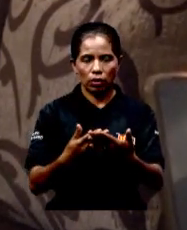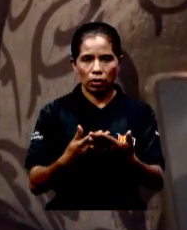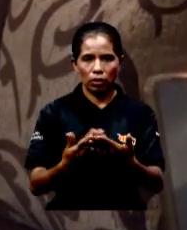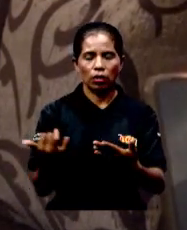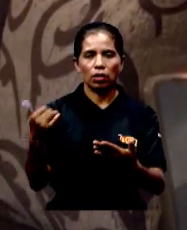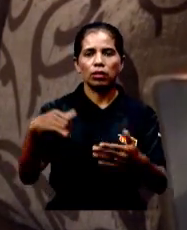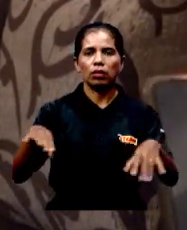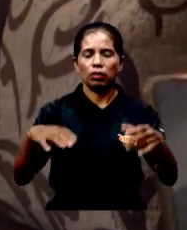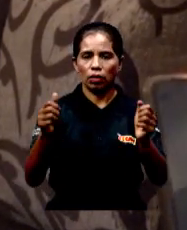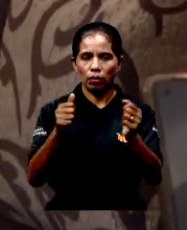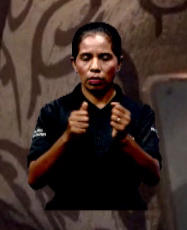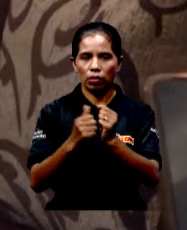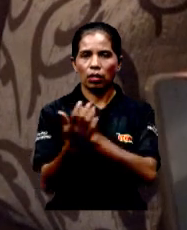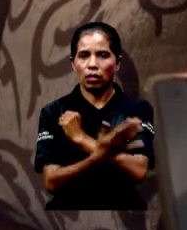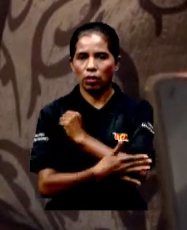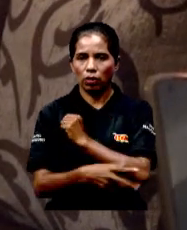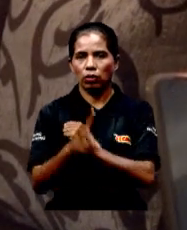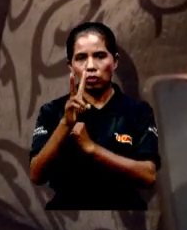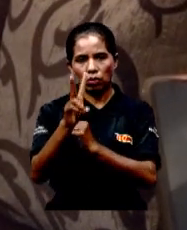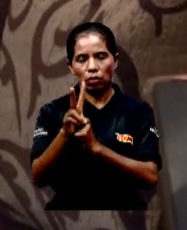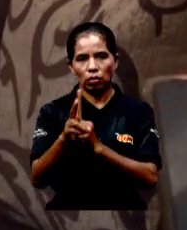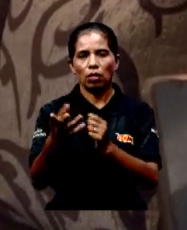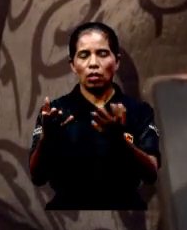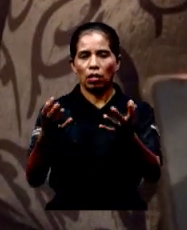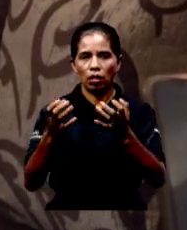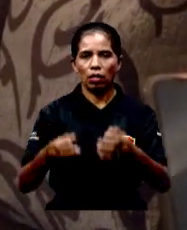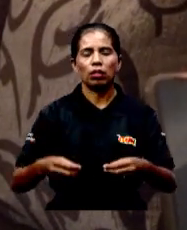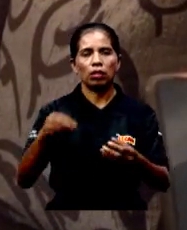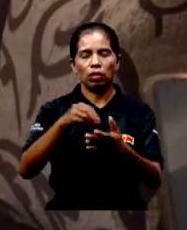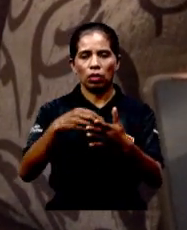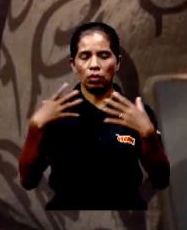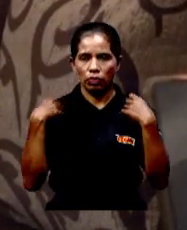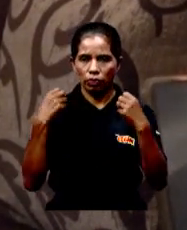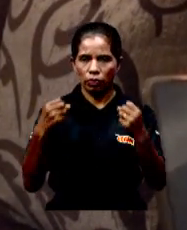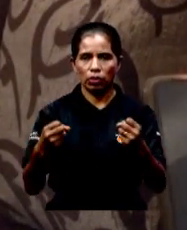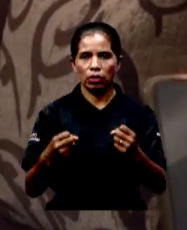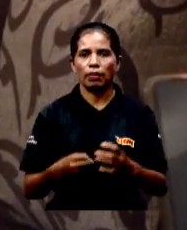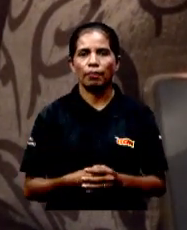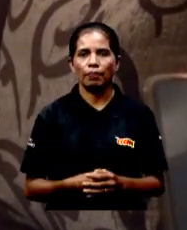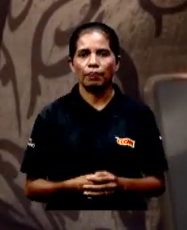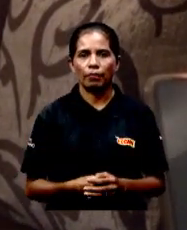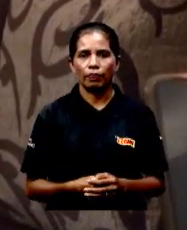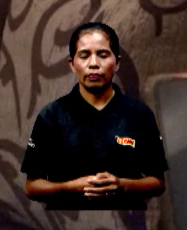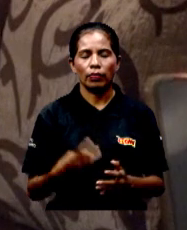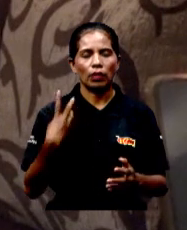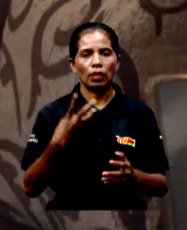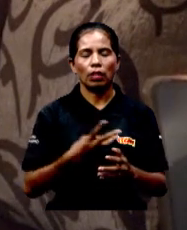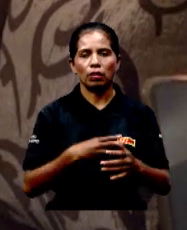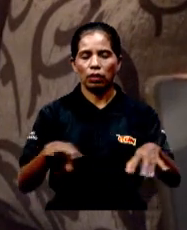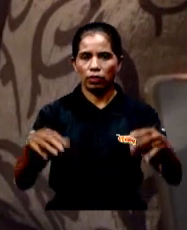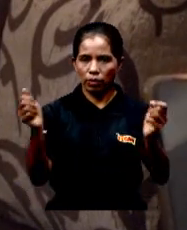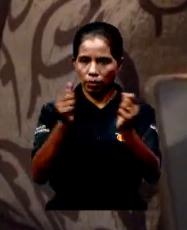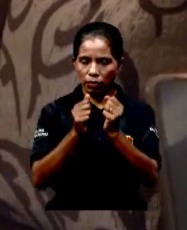durante relação entre país ruané a tua cara tu reforça tan itania laço